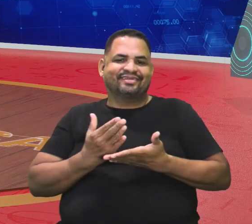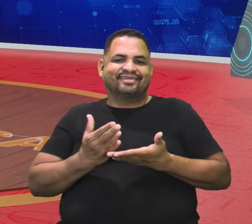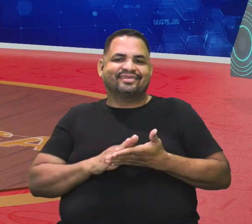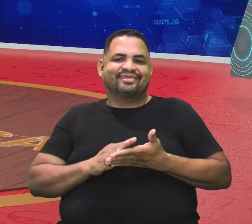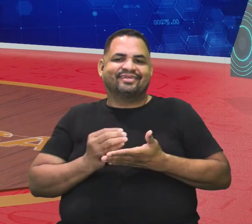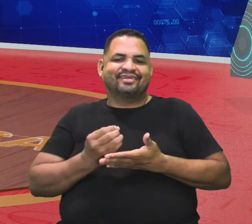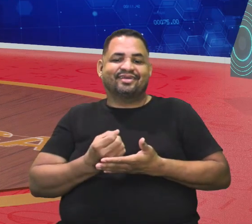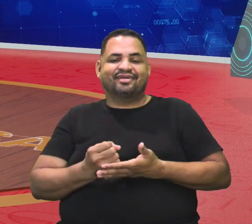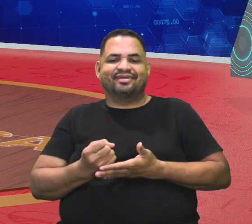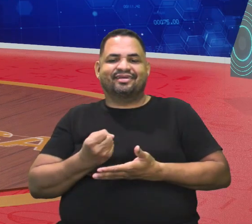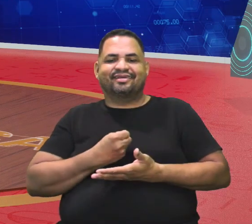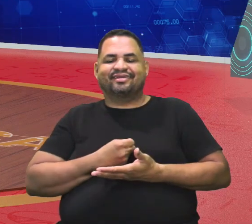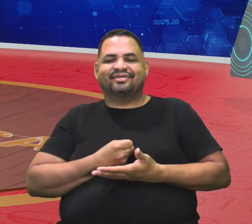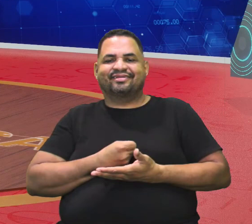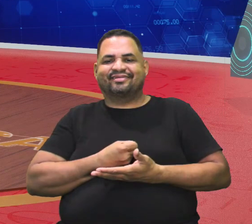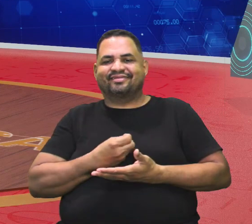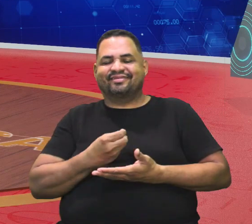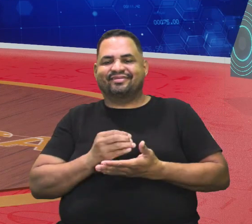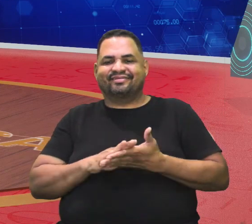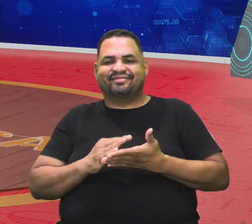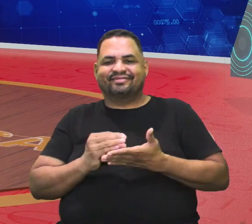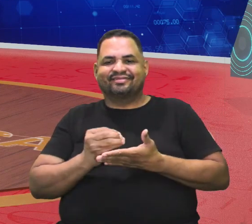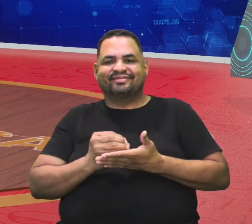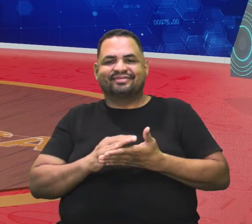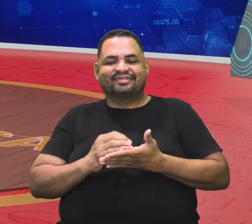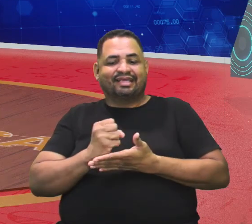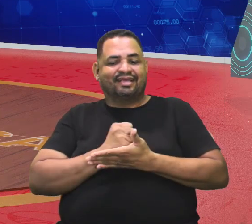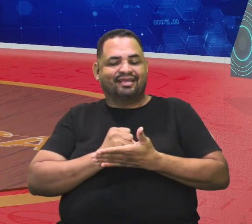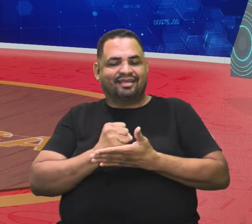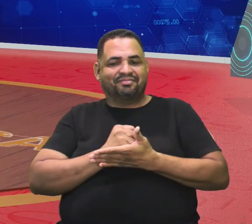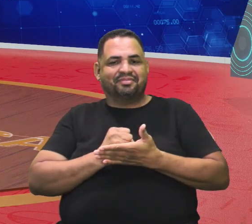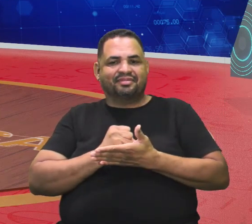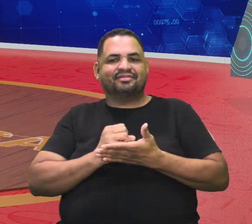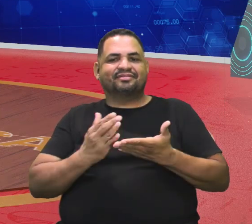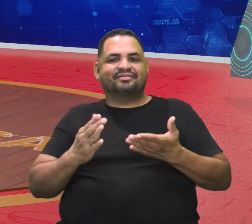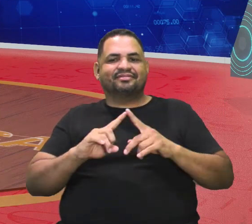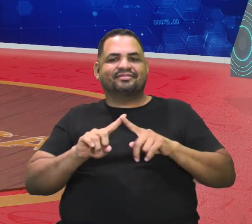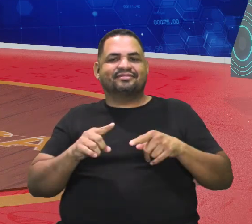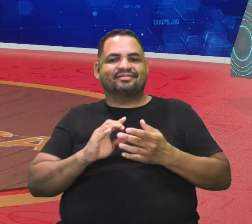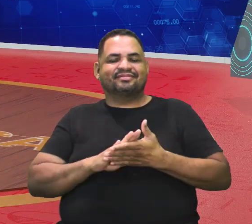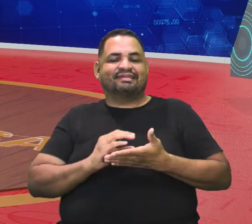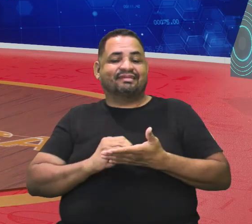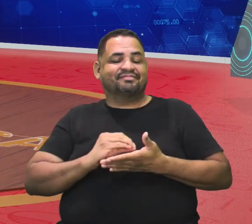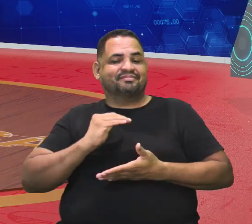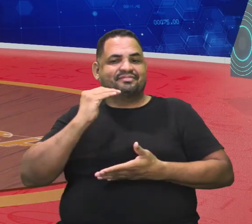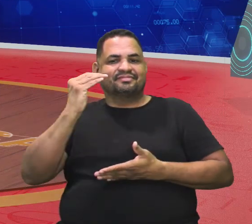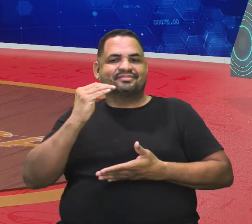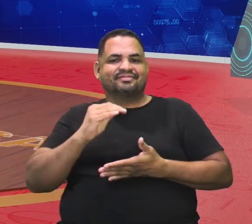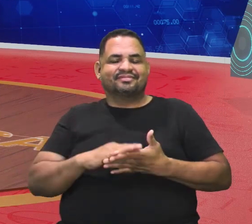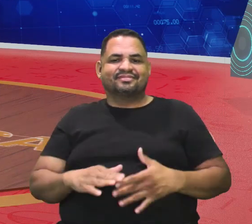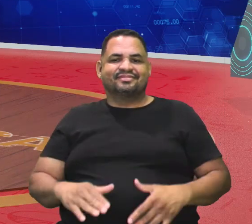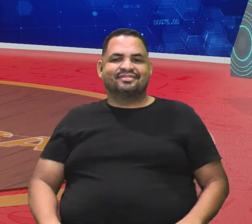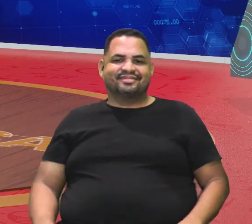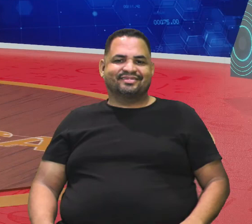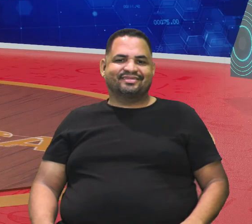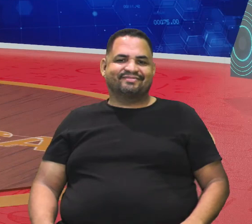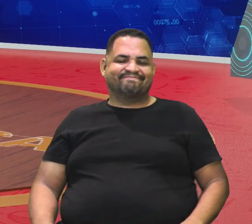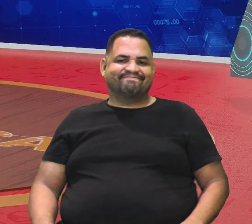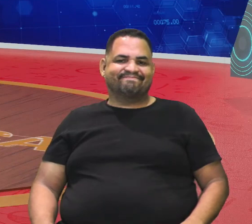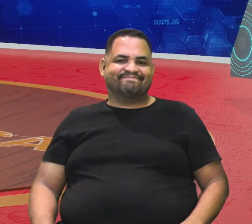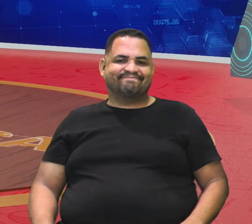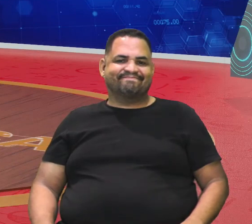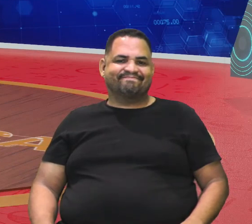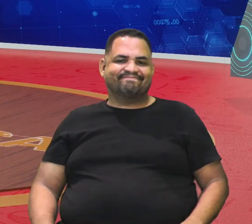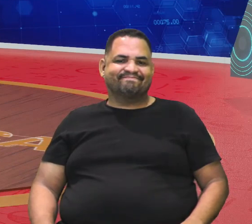remédio... Aí deu ruim. Se errar para menos, não vai fazer efeito, mas se errar para mais, misericórdia. Não